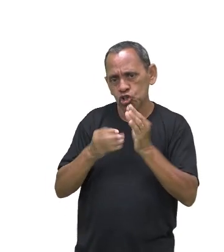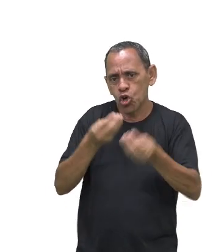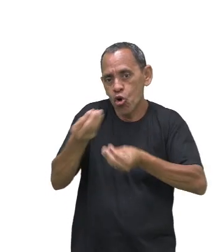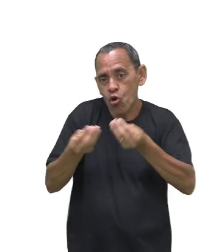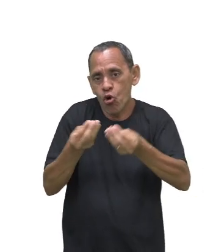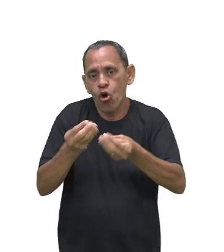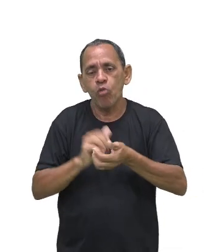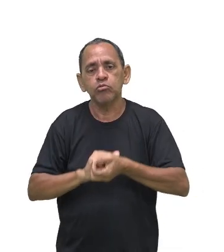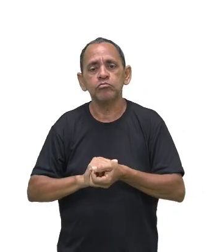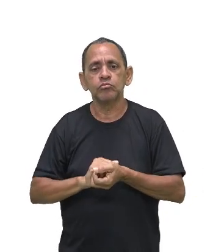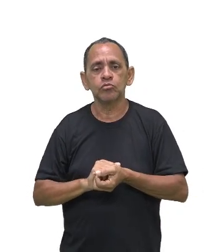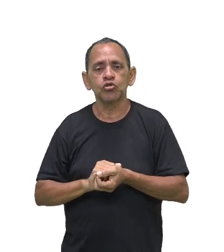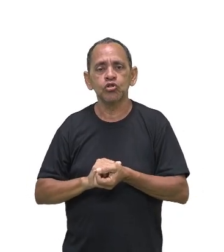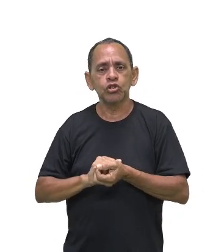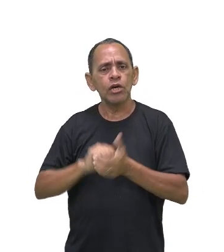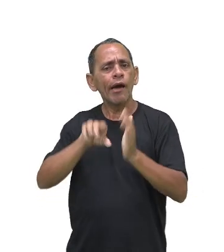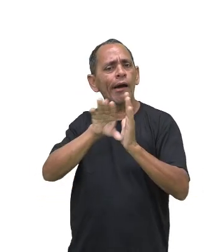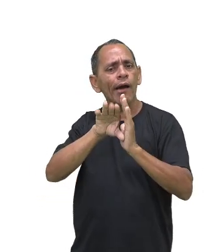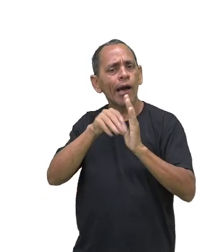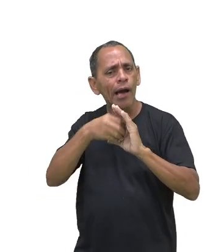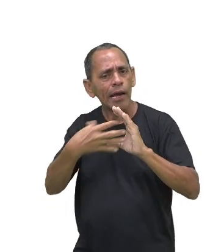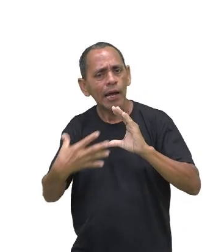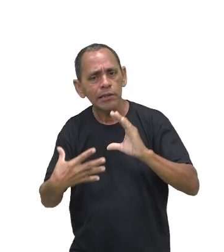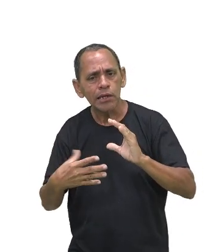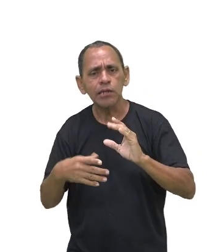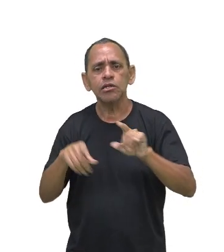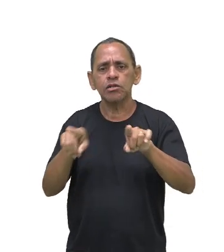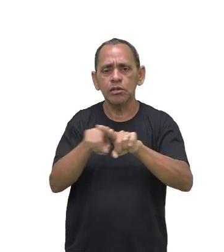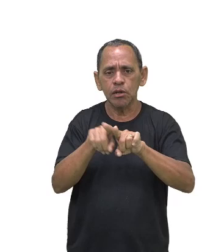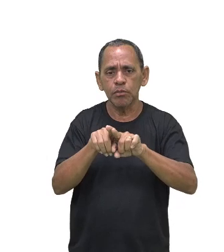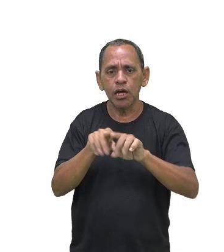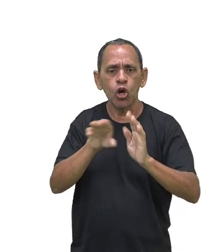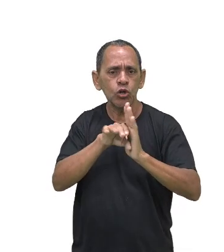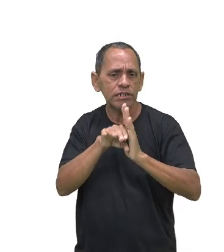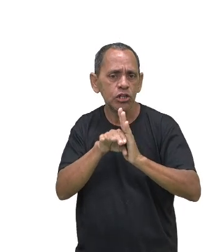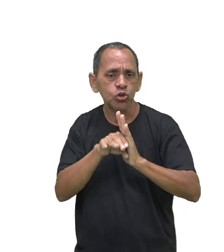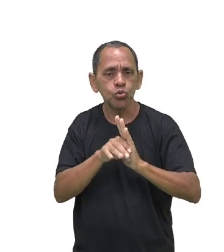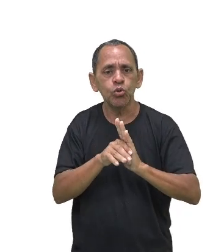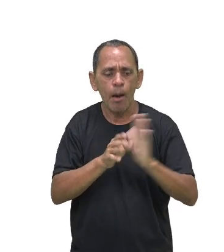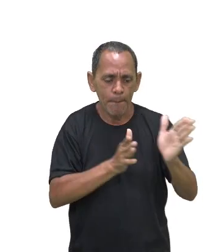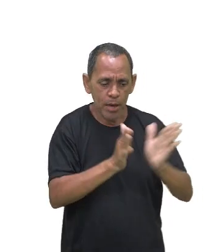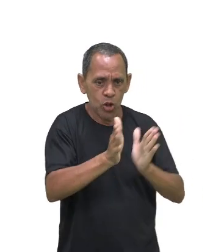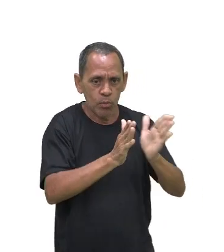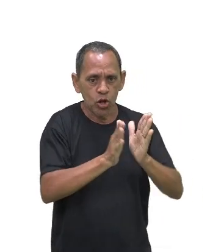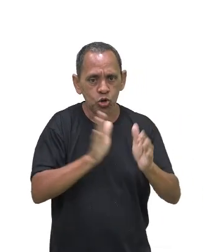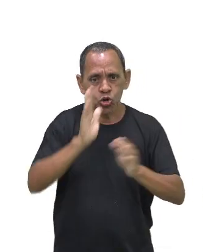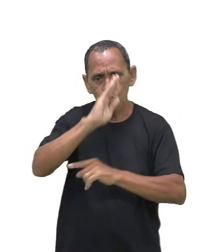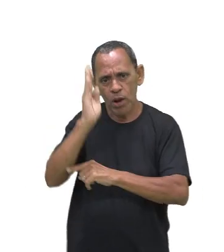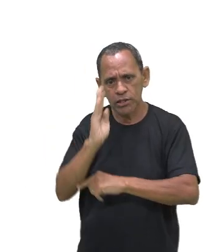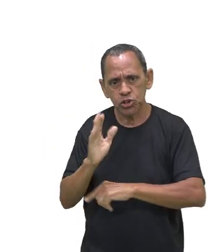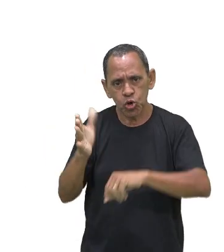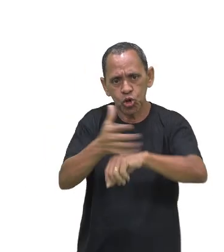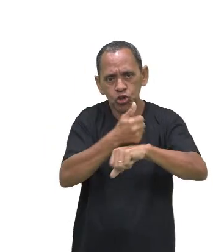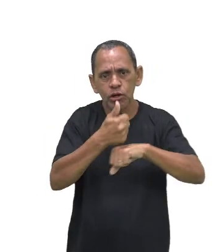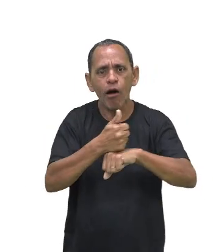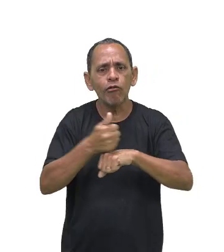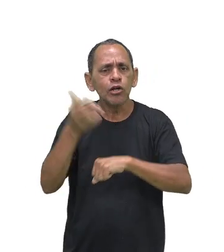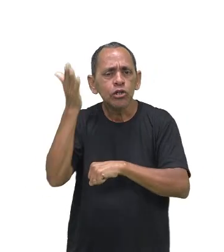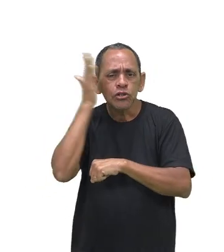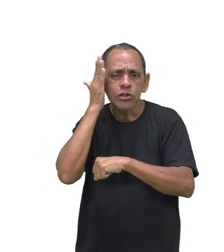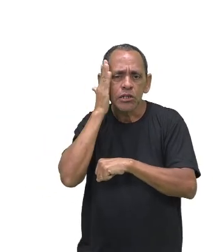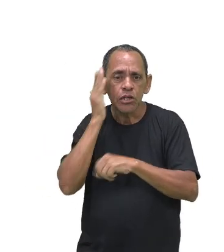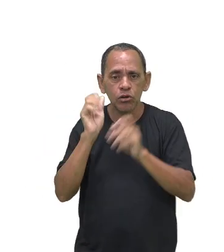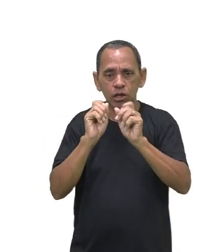seu período colonial. Gente, que interessante! Ele entendeu que os dias que ele estava vivendo